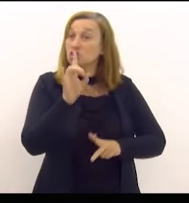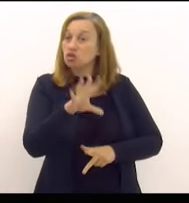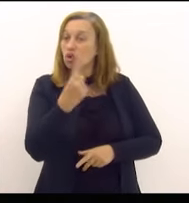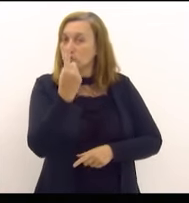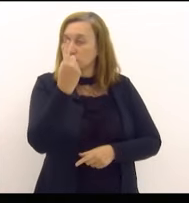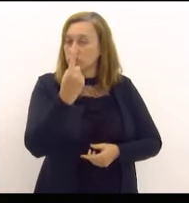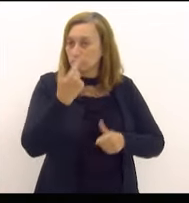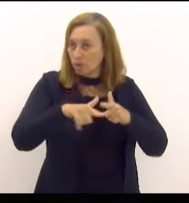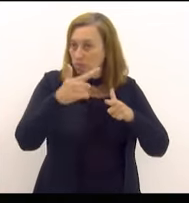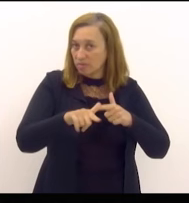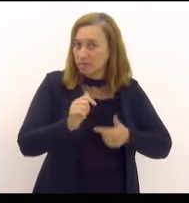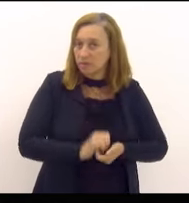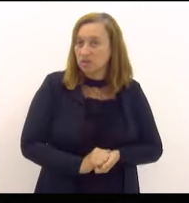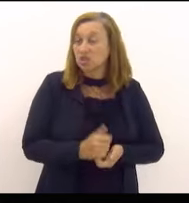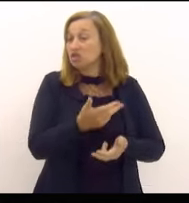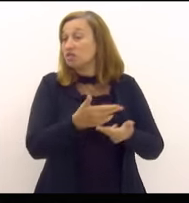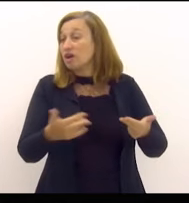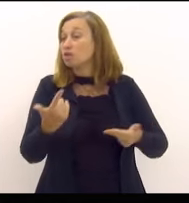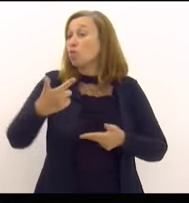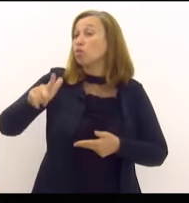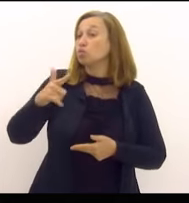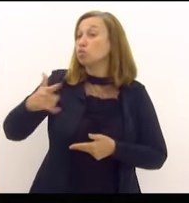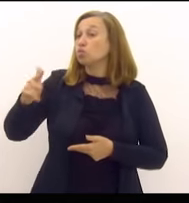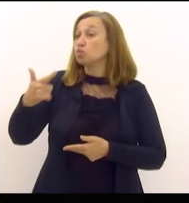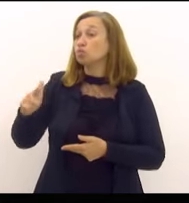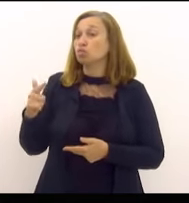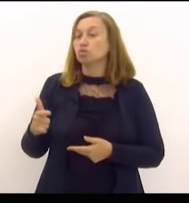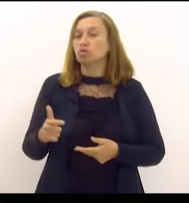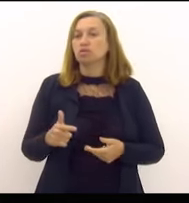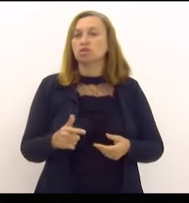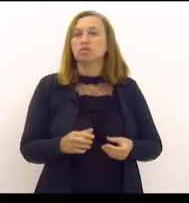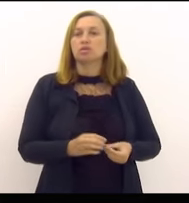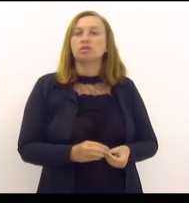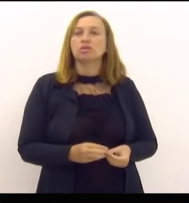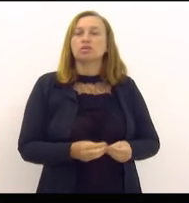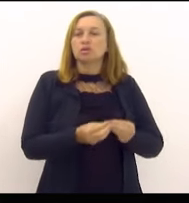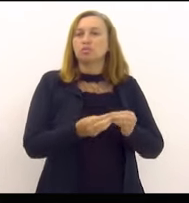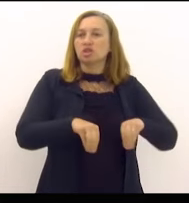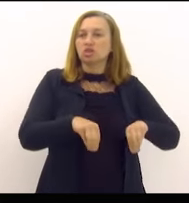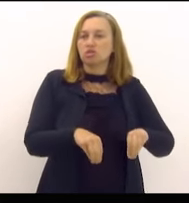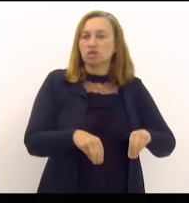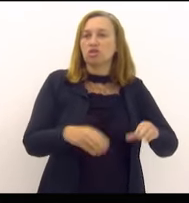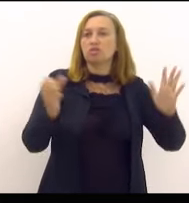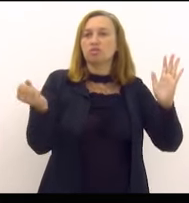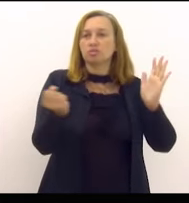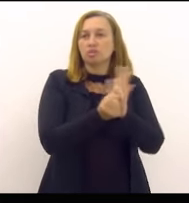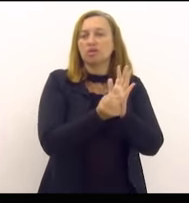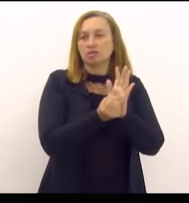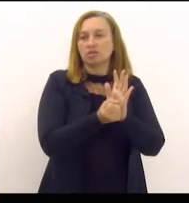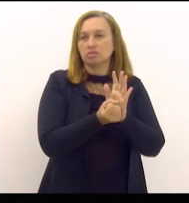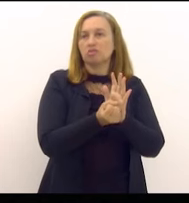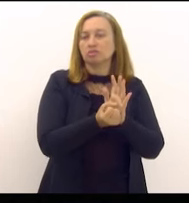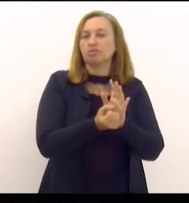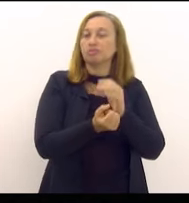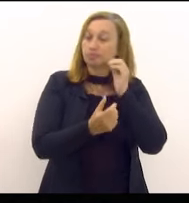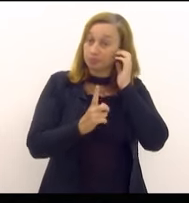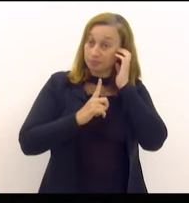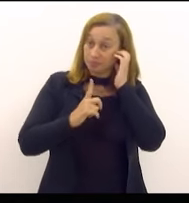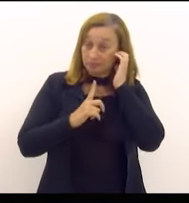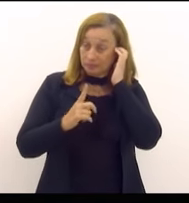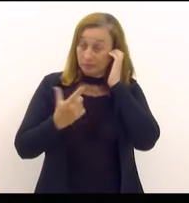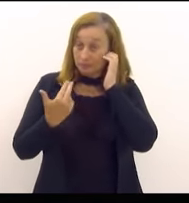um, dentre tantos outros que vão, pouco a pouco, destruindo o patrimônio educacional que temos. Nós não